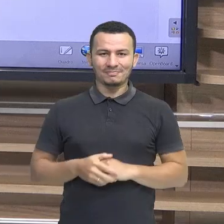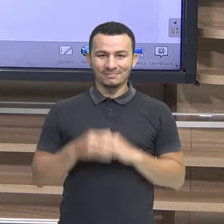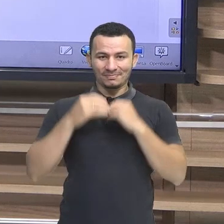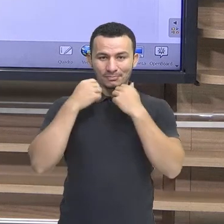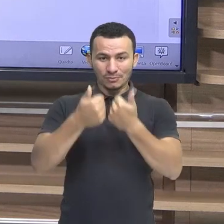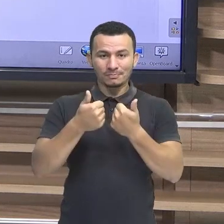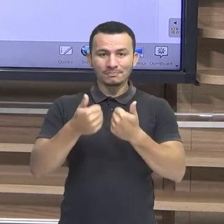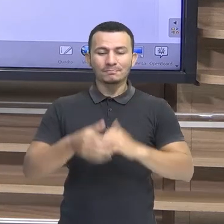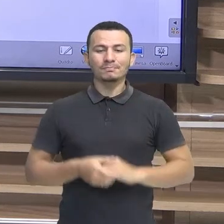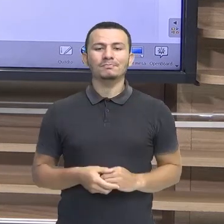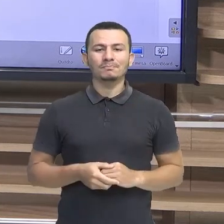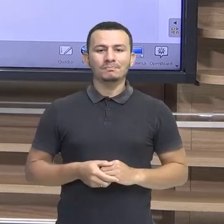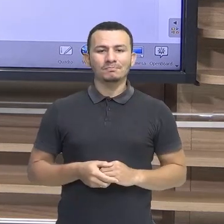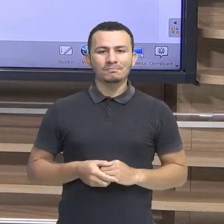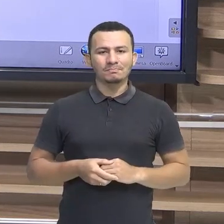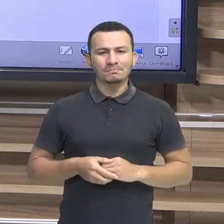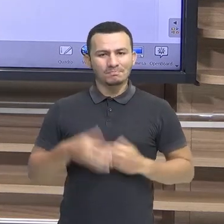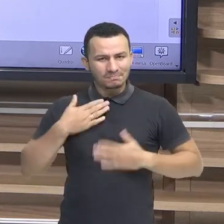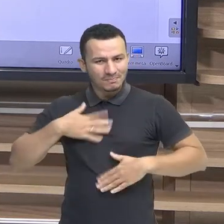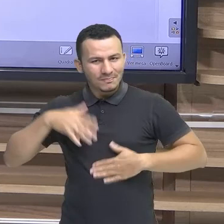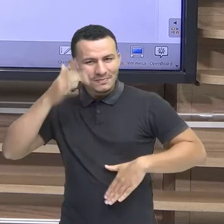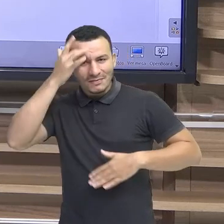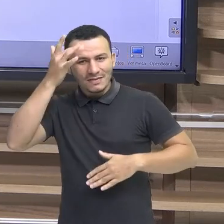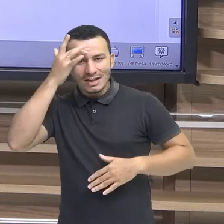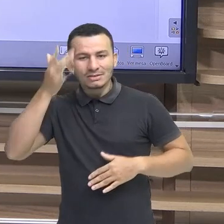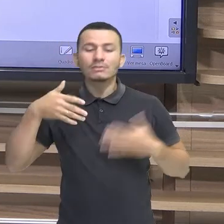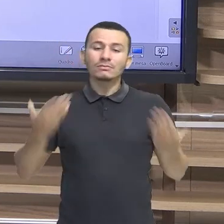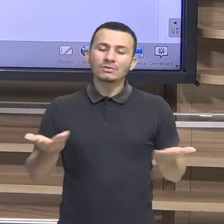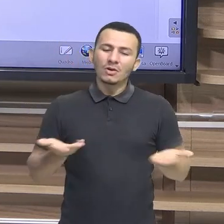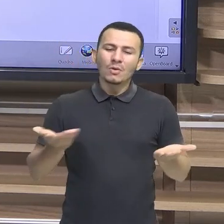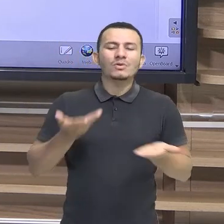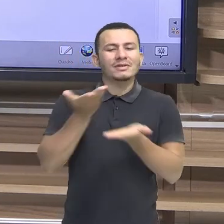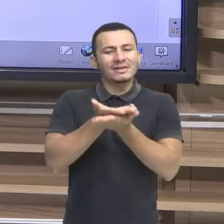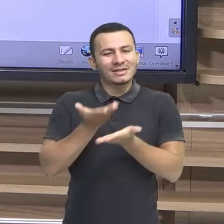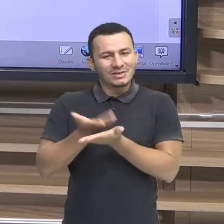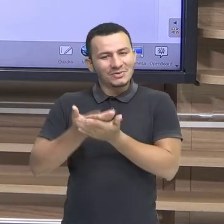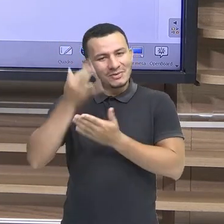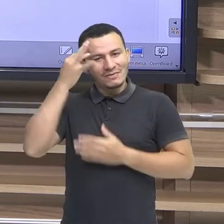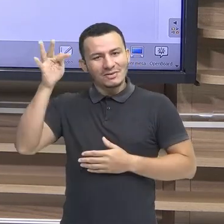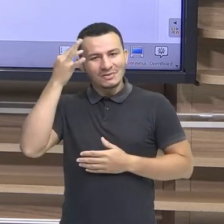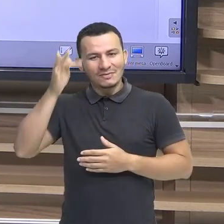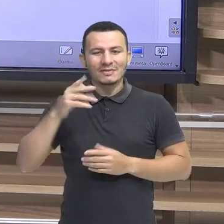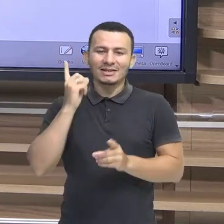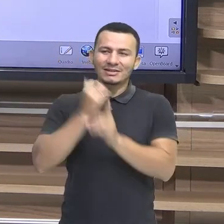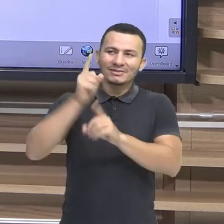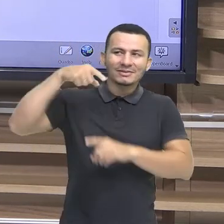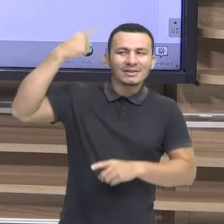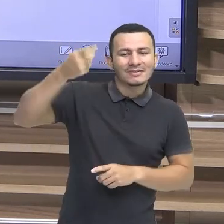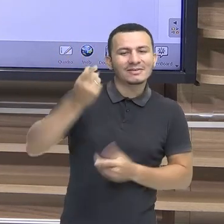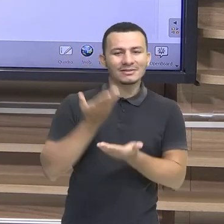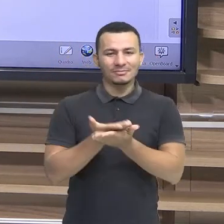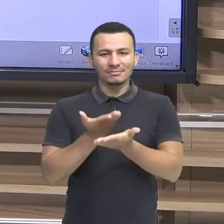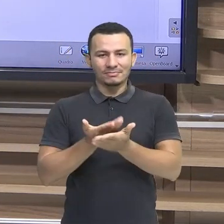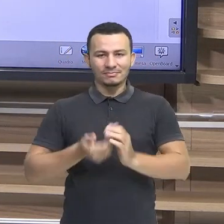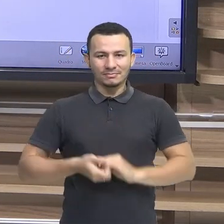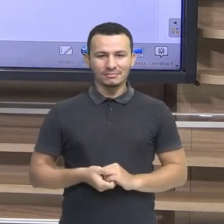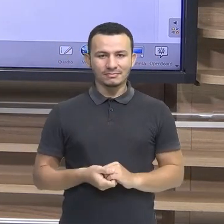pessoal? Tranquilo? Então essa aí foi a nossa reflexão de hoje. Até a próxima aula.